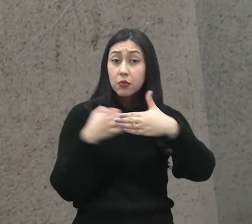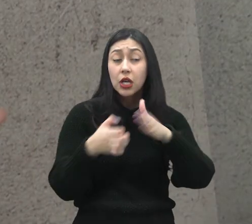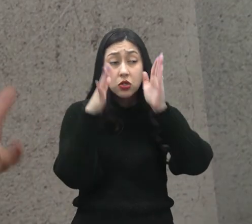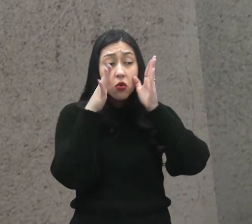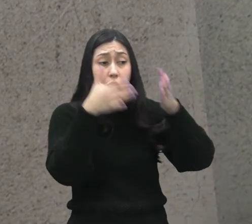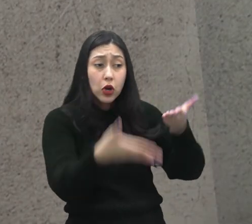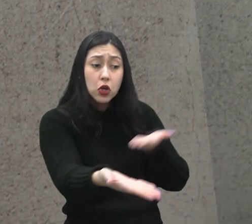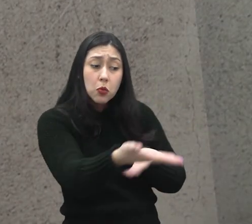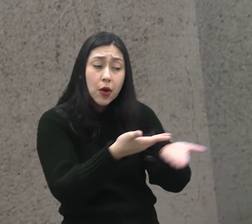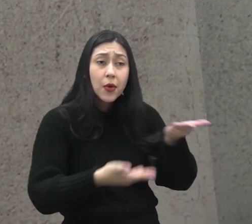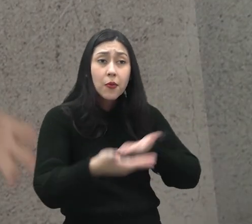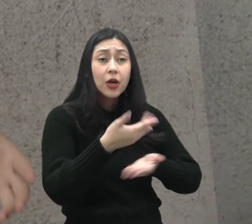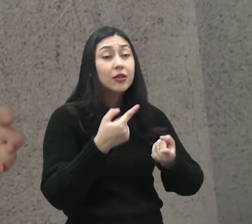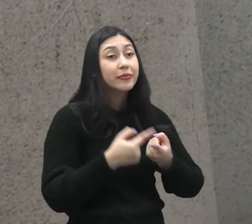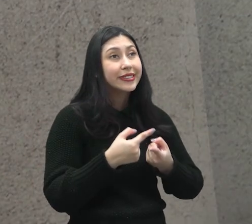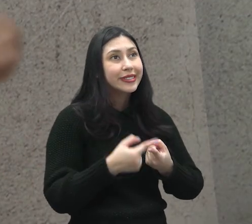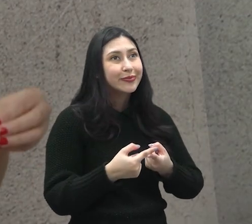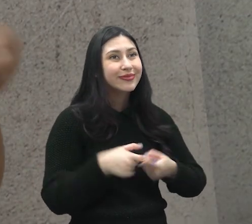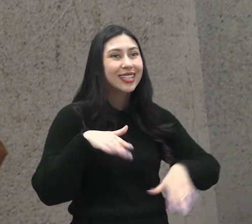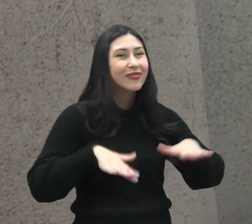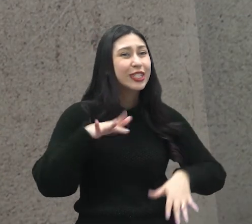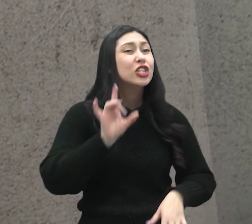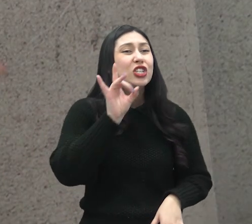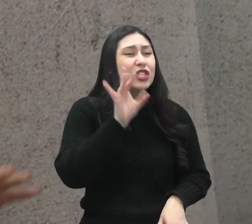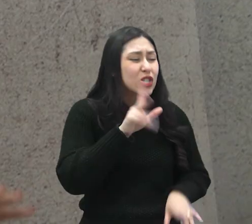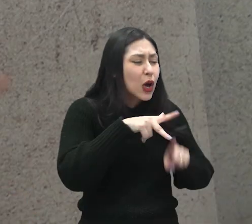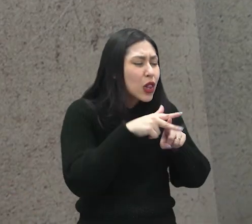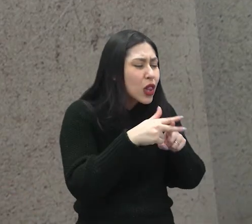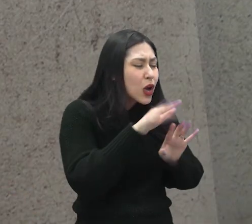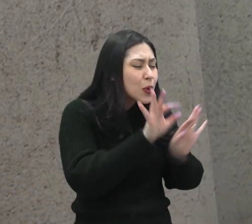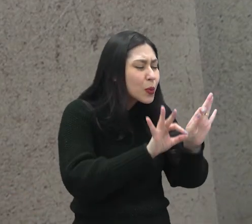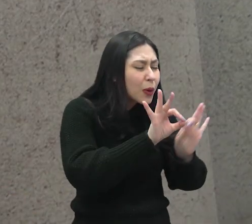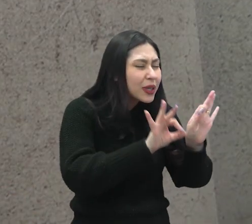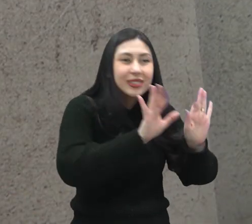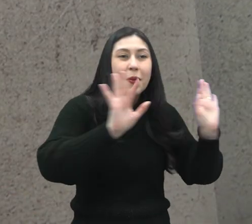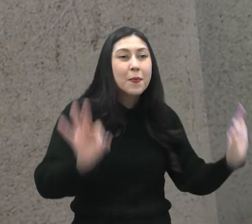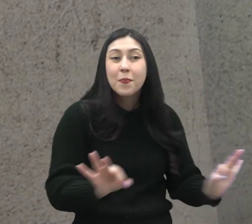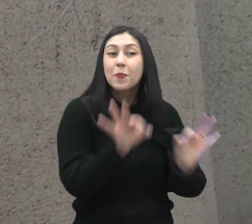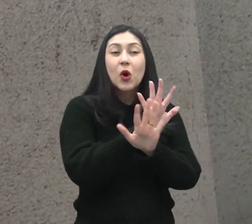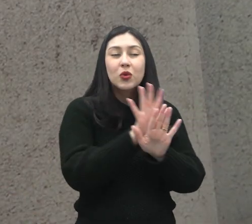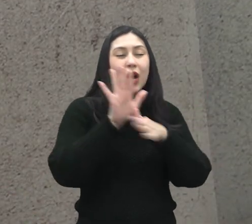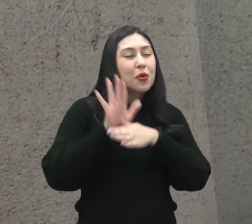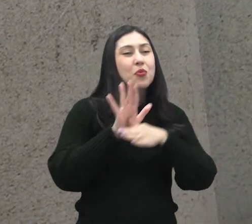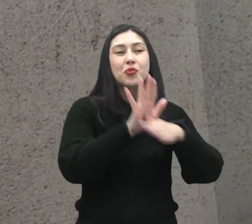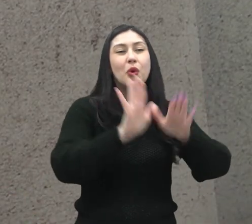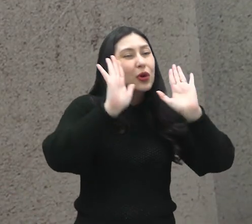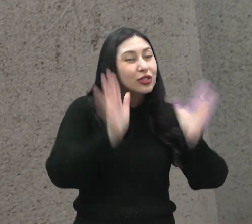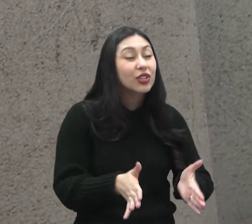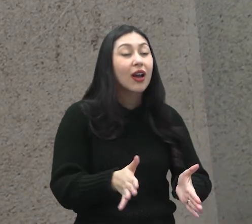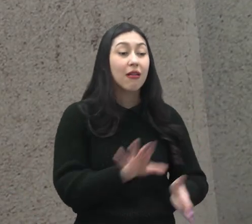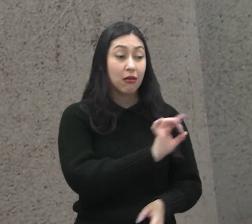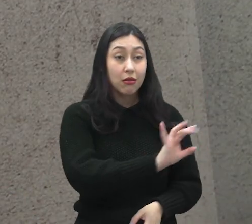Eu acho muito interessante, né? Porque é o que você falou, às vezes só um ajuste, mas para isso é importante ali o profissional, claro, estar preparado,